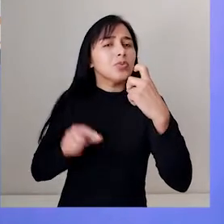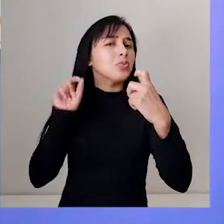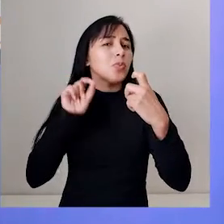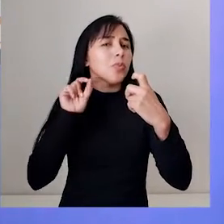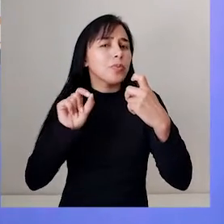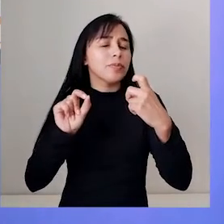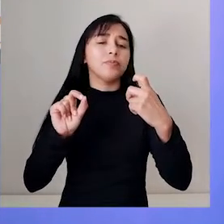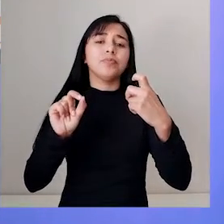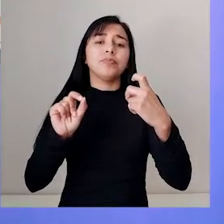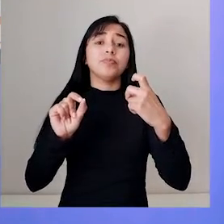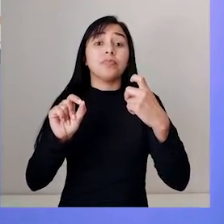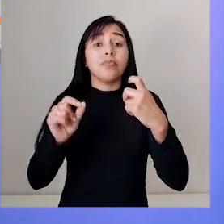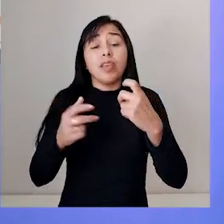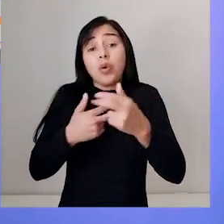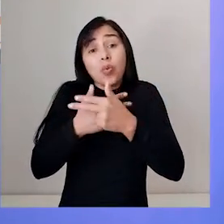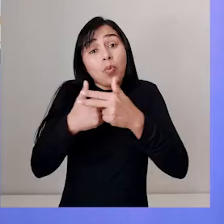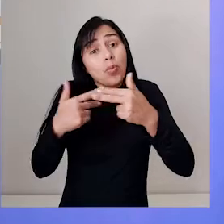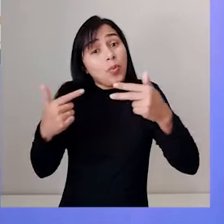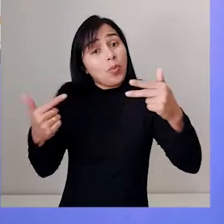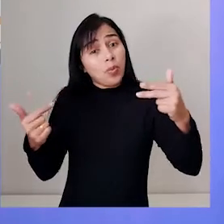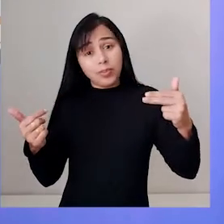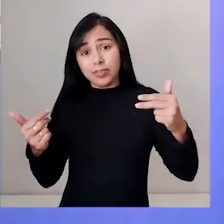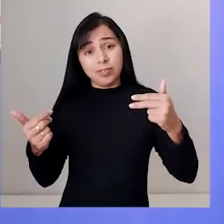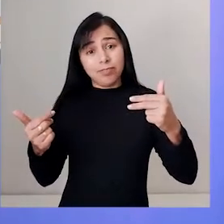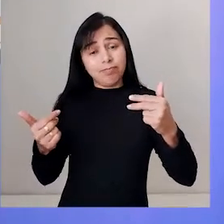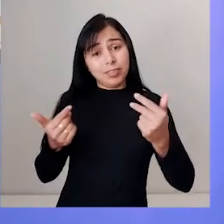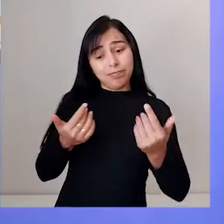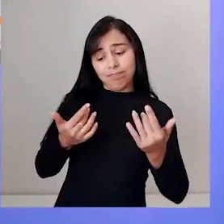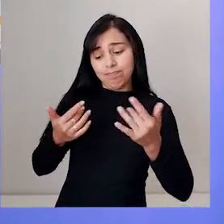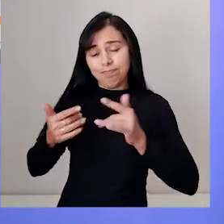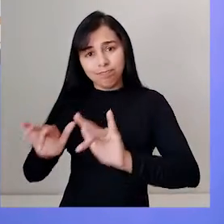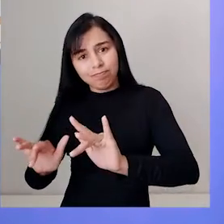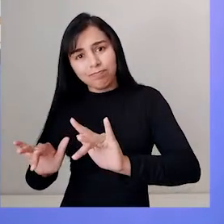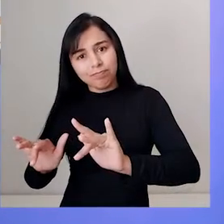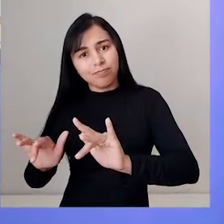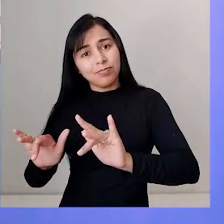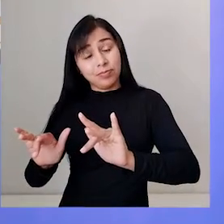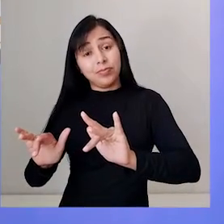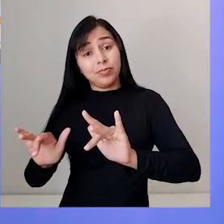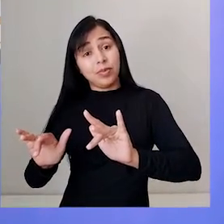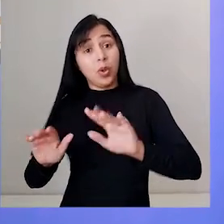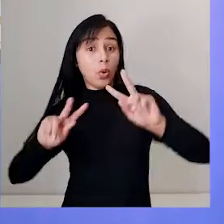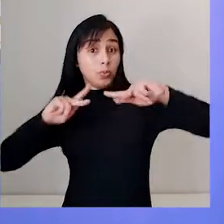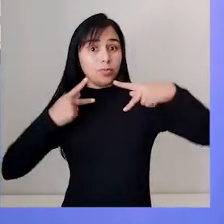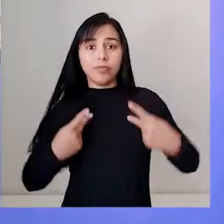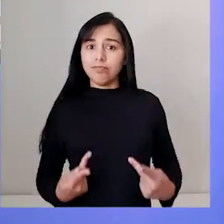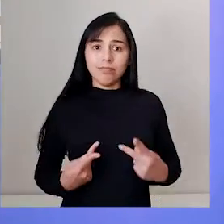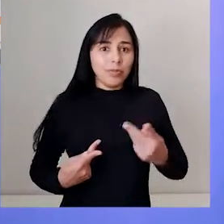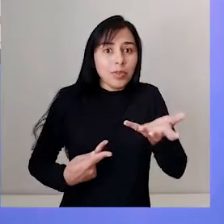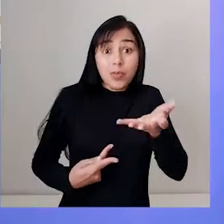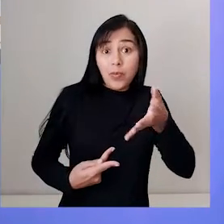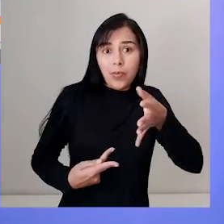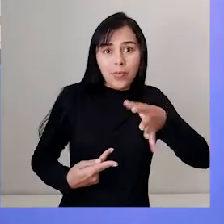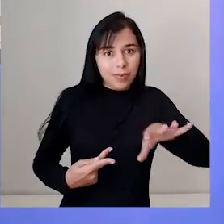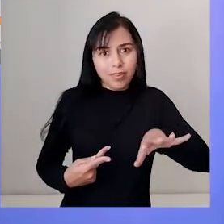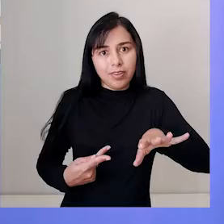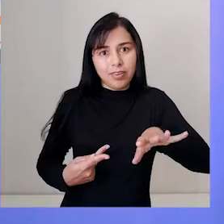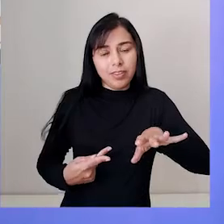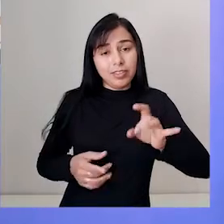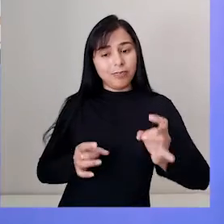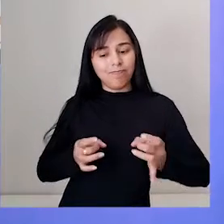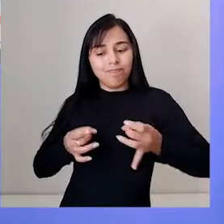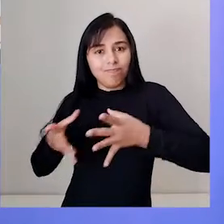é aquilo que é descartado. O que é descartado pelo ser humano acaba se transformando em